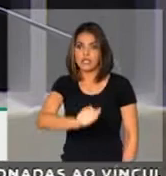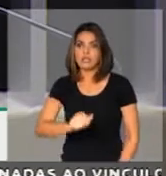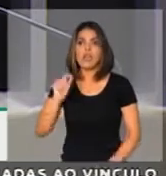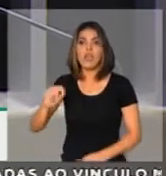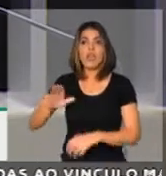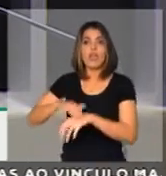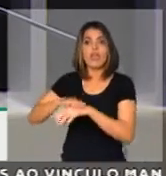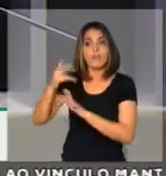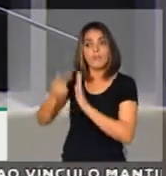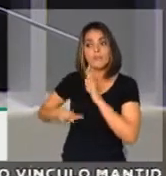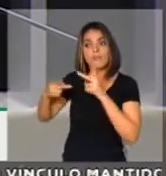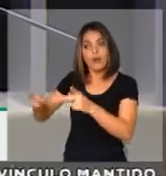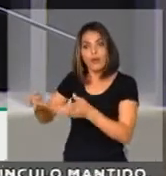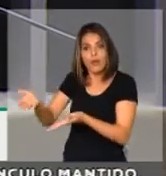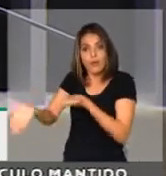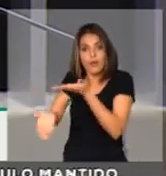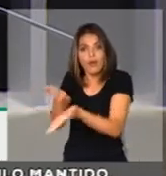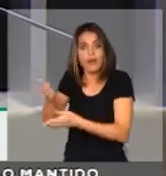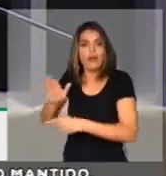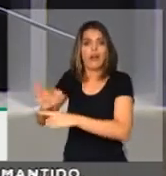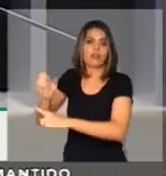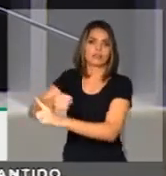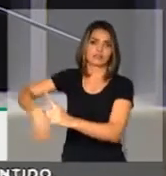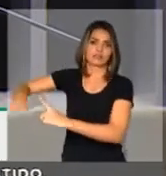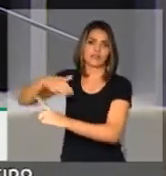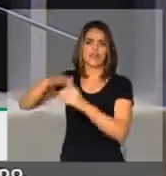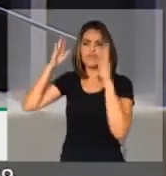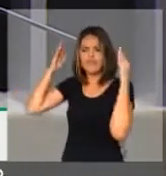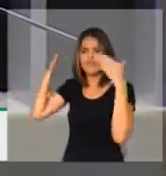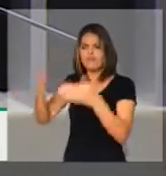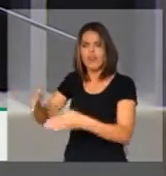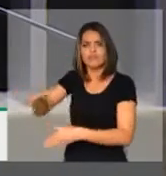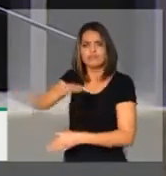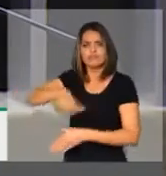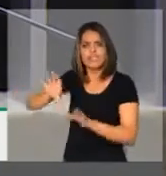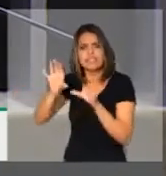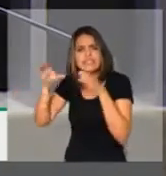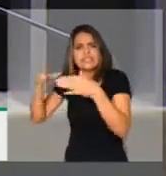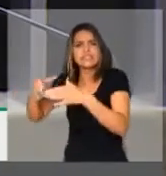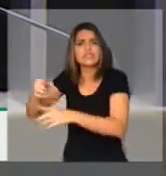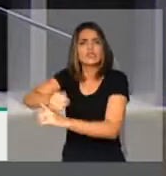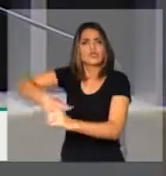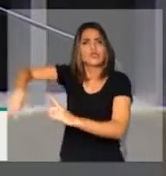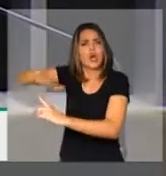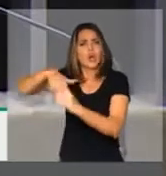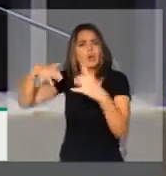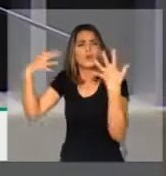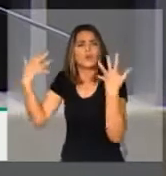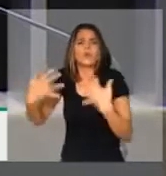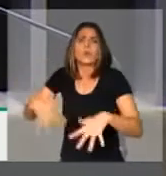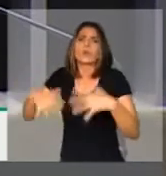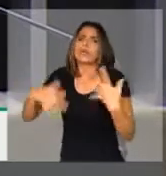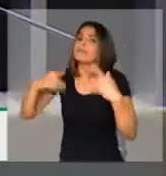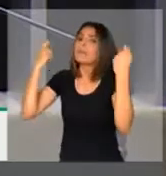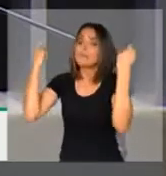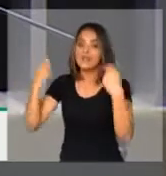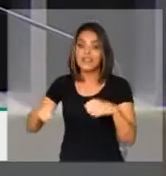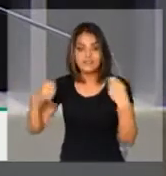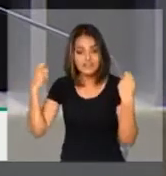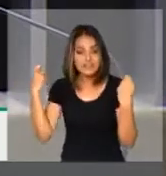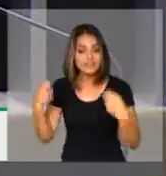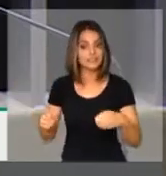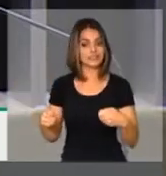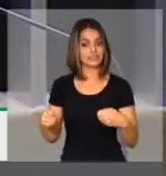essencialmente socioassistencial, focalizada em segmentos sociais extremamente vulneráveis, que